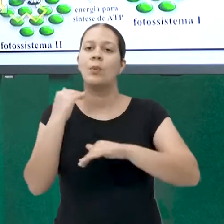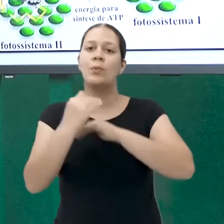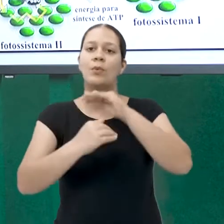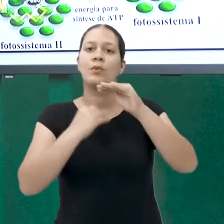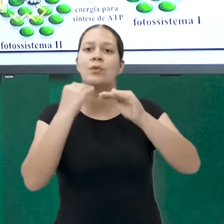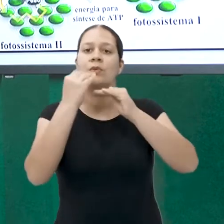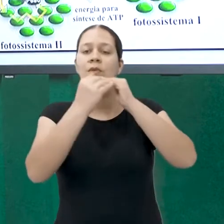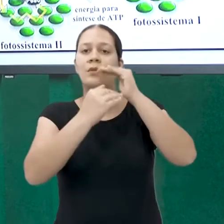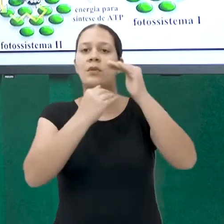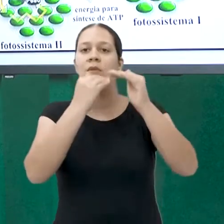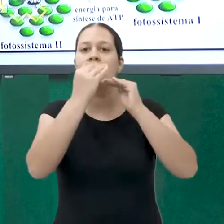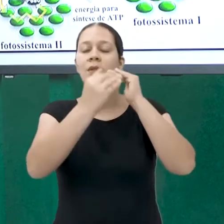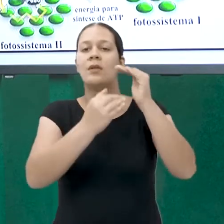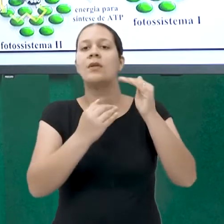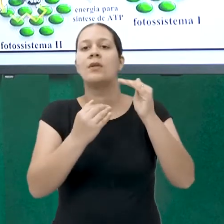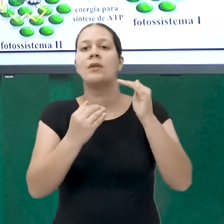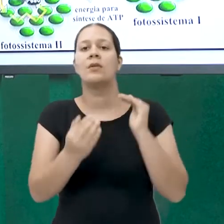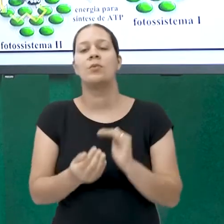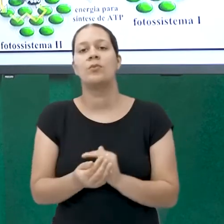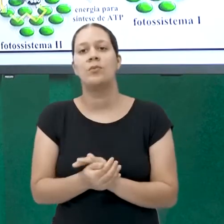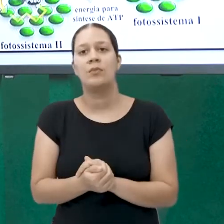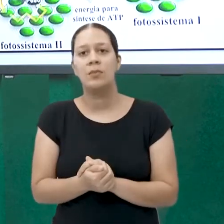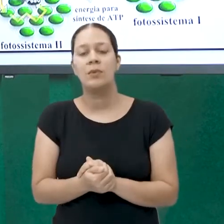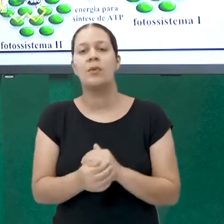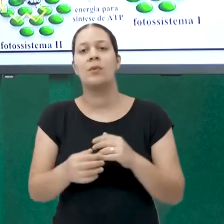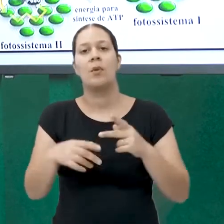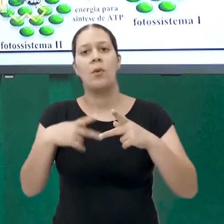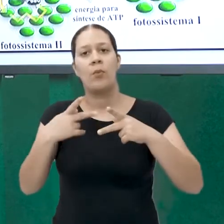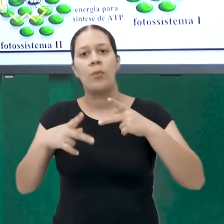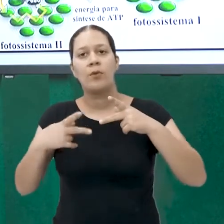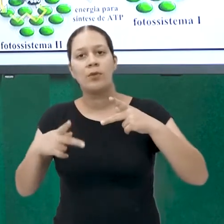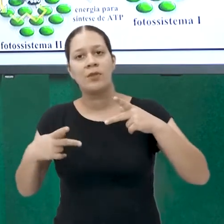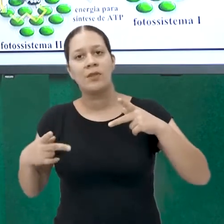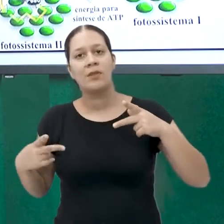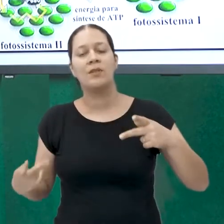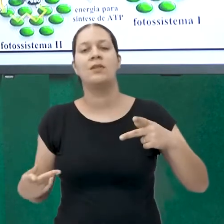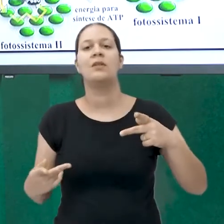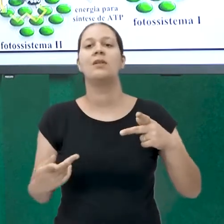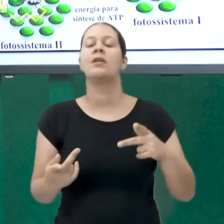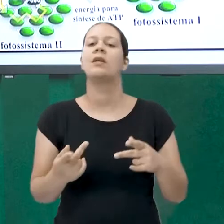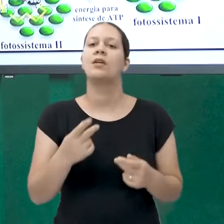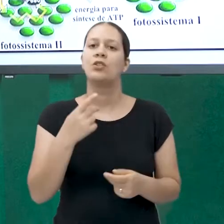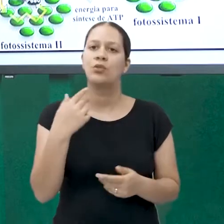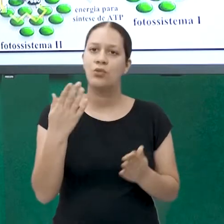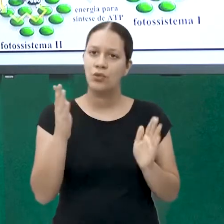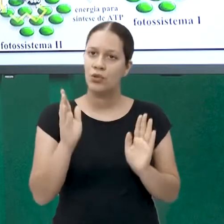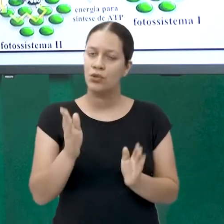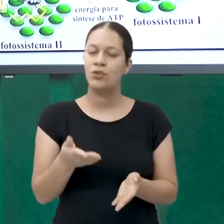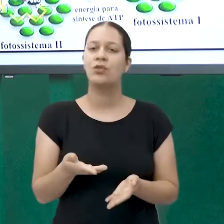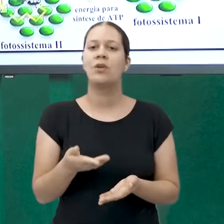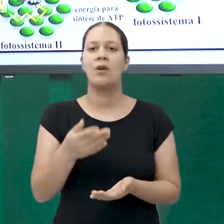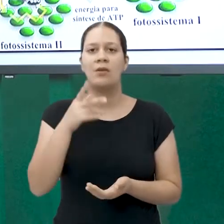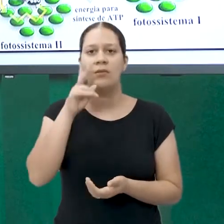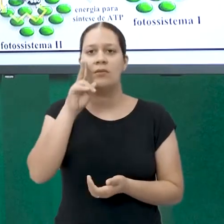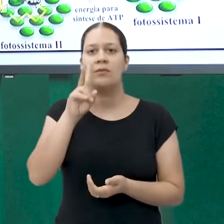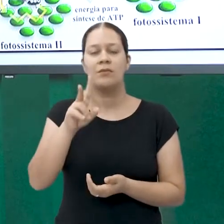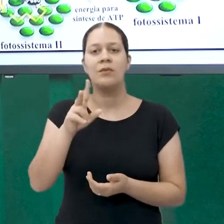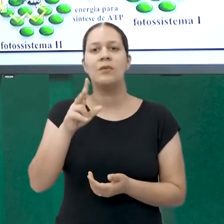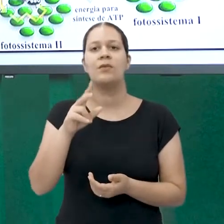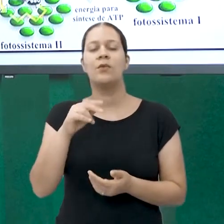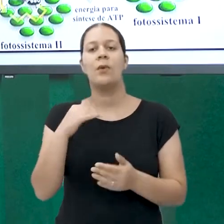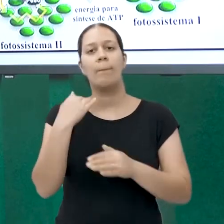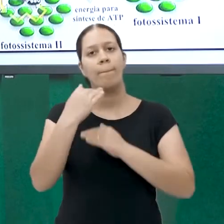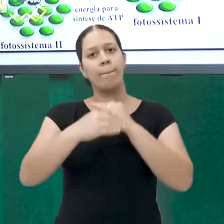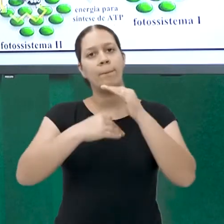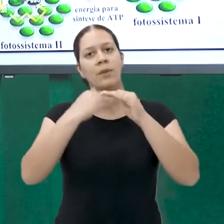elétron ativando o processo, né, das cadeias, das proteínas transportadoras, né, de elétrons.